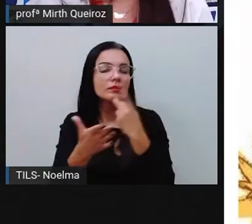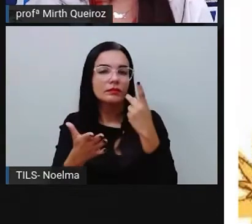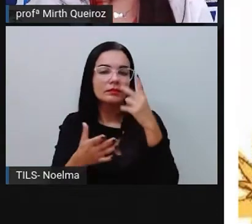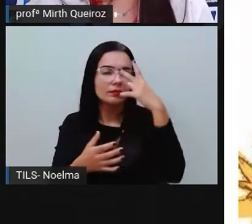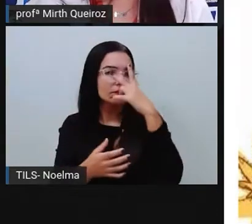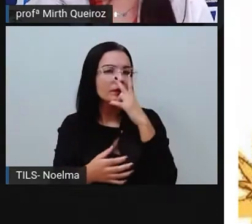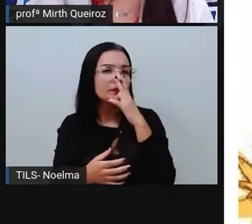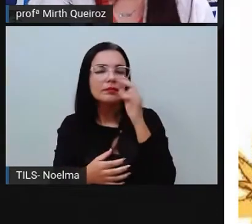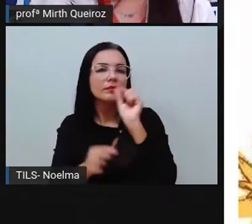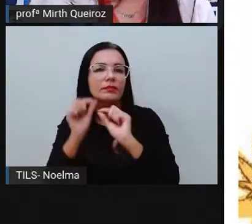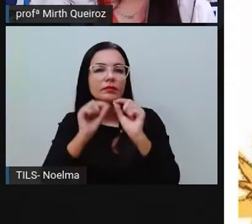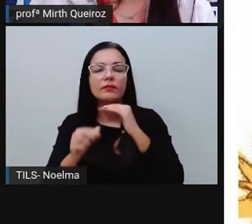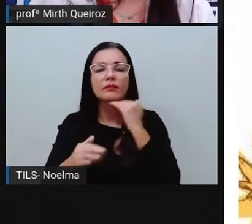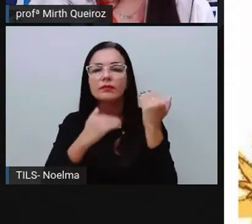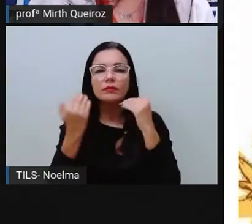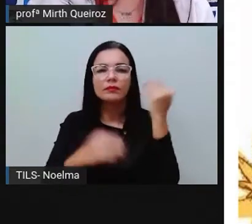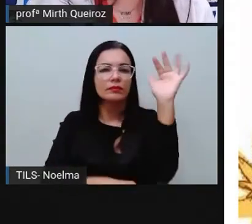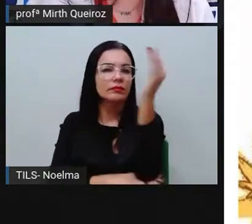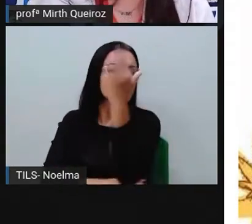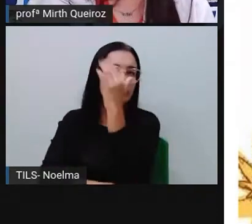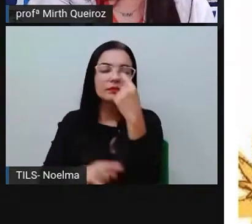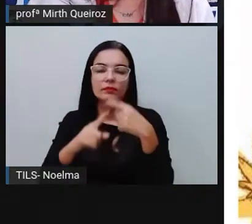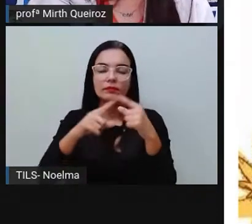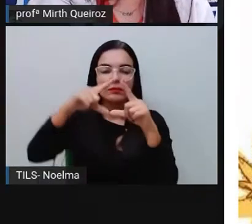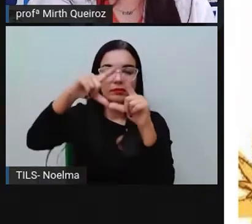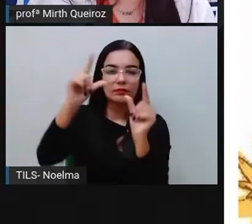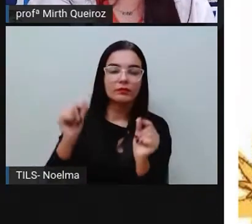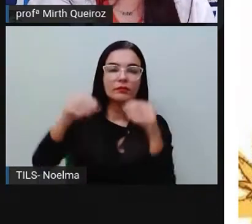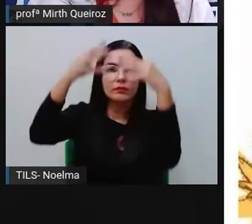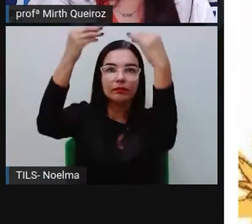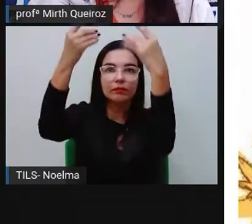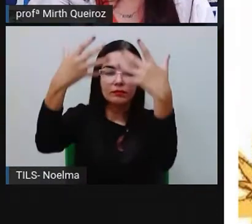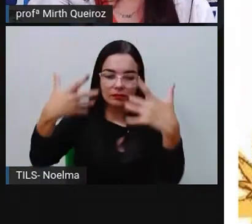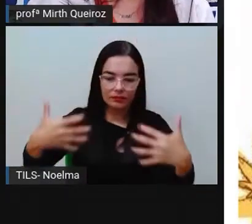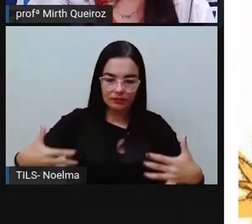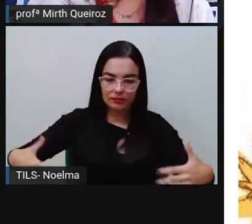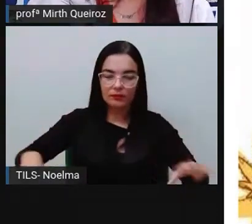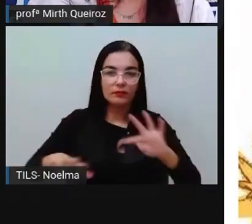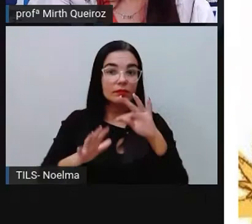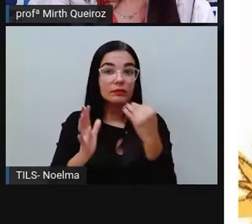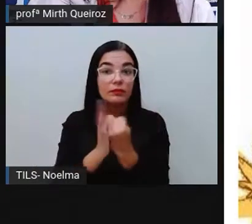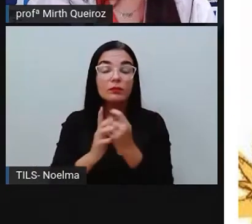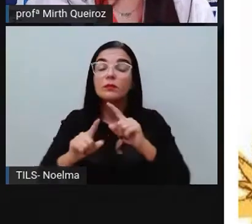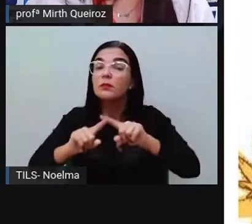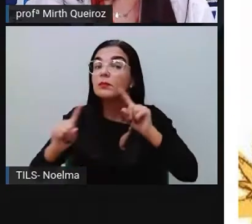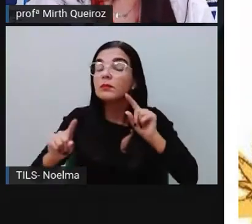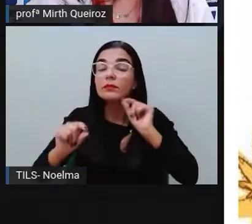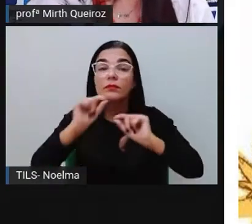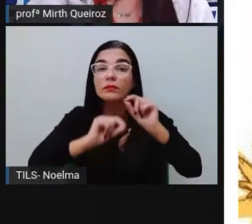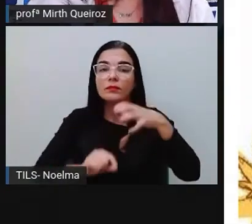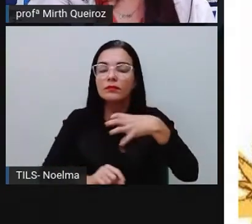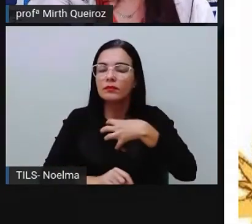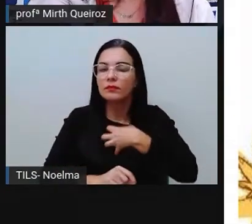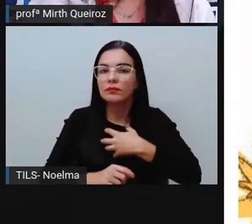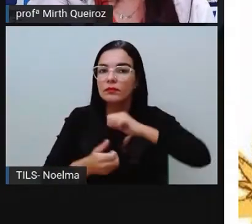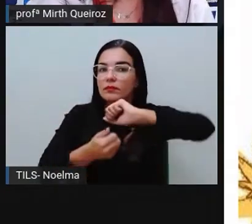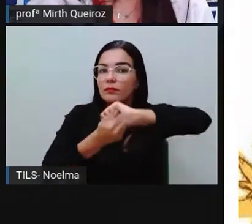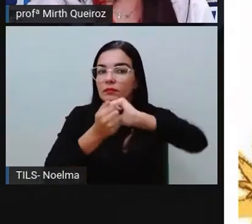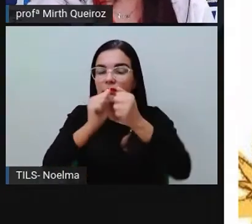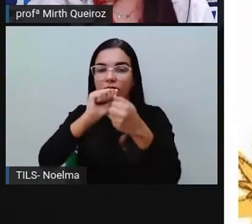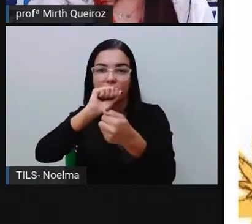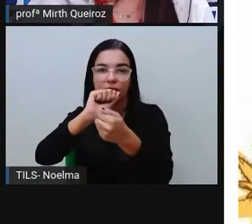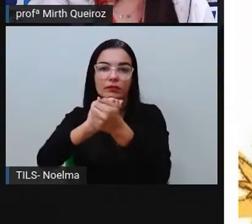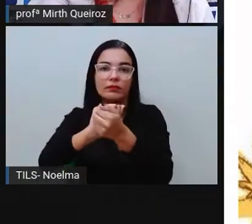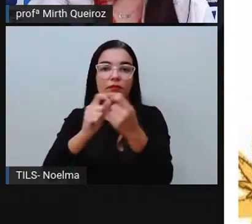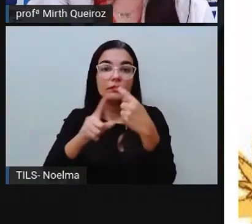morta, mas na verdade não é. É uma forma de adaptação daquela planta a esse período, né, seco,